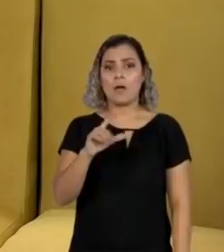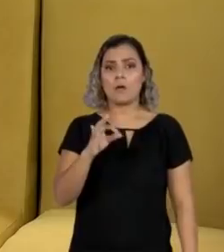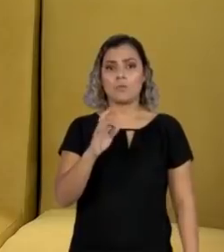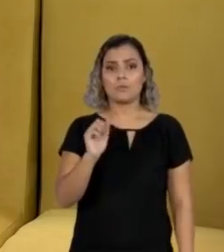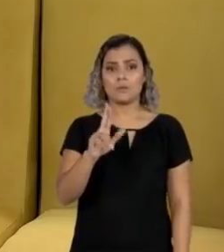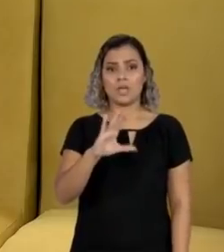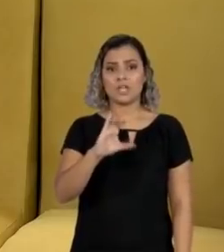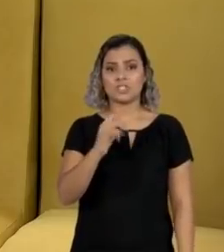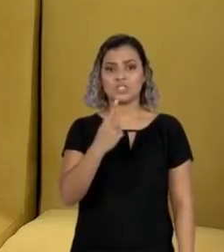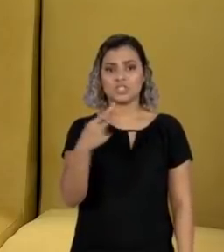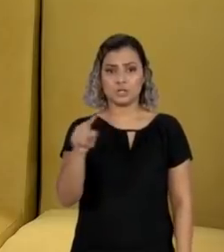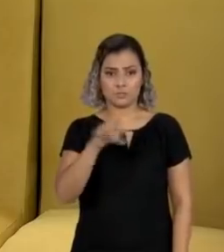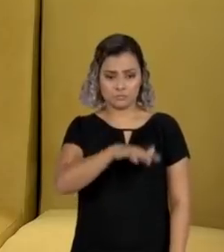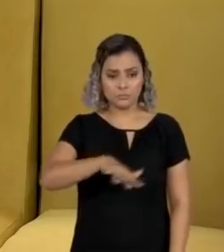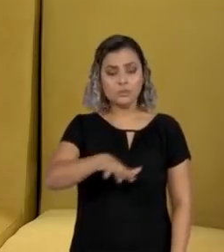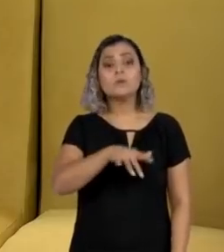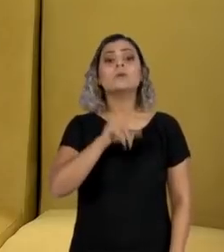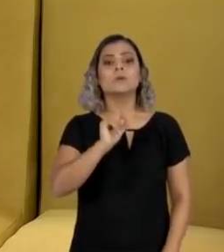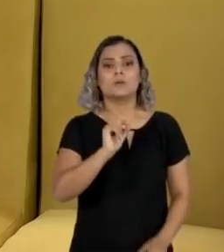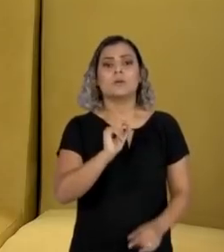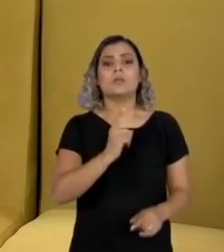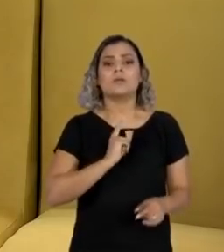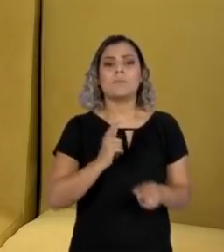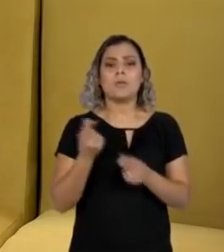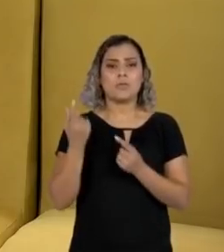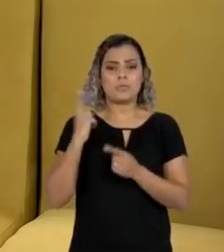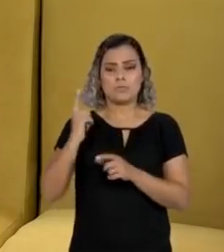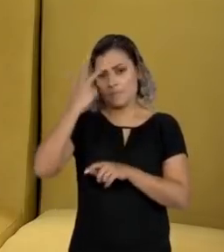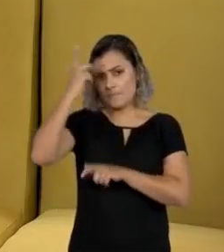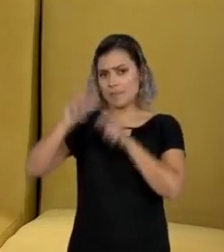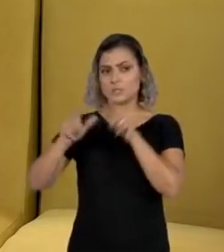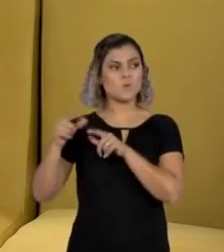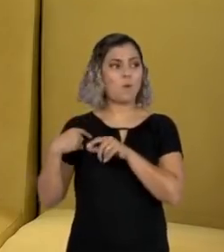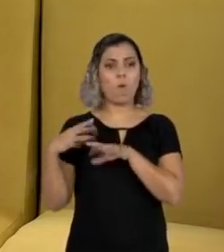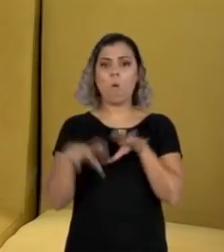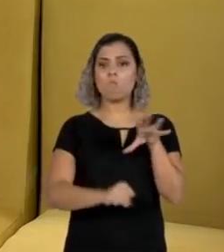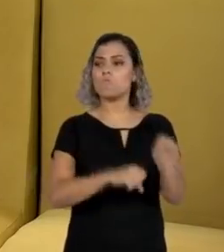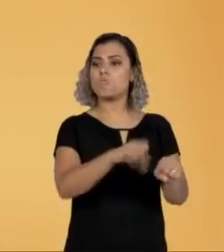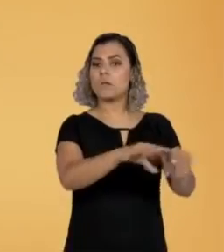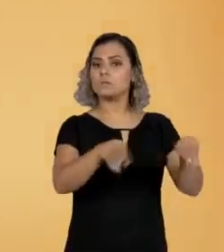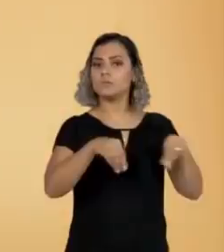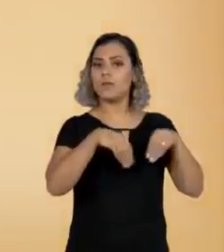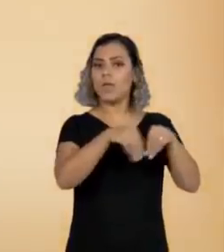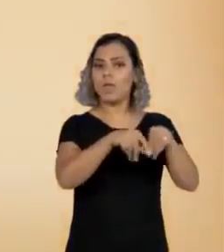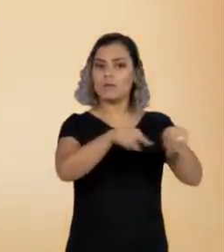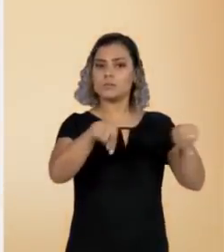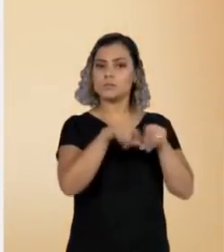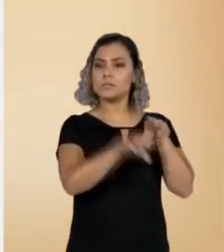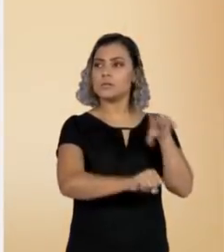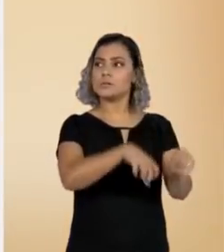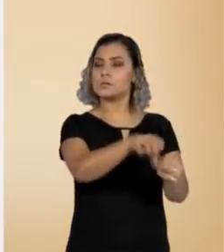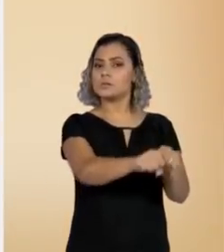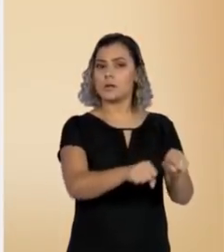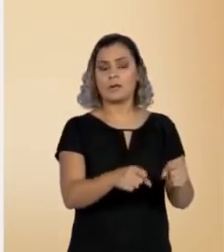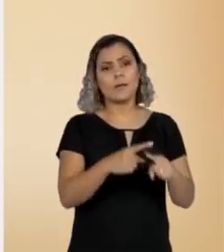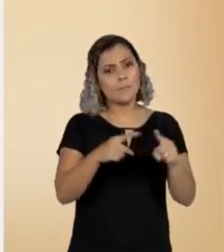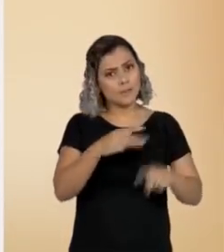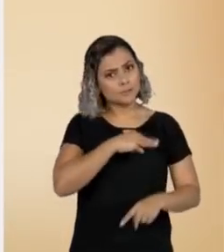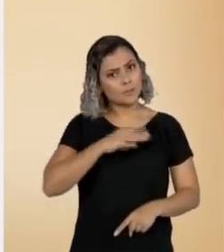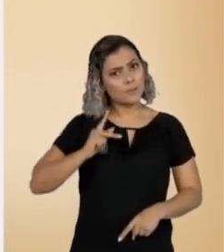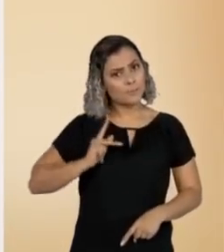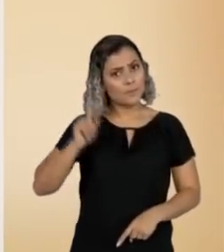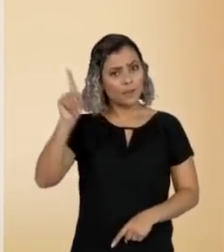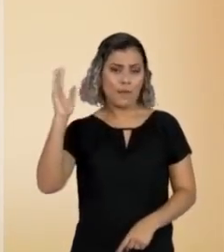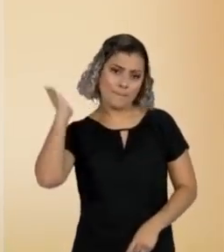especulação imobiliária e ação de grileiros e não a atuação de ONGs. O Ministério Público Federal